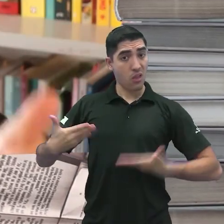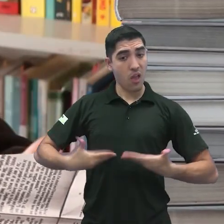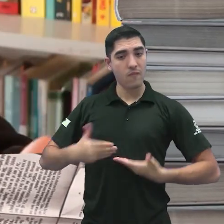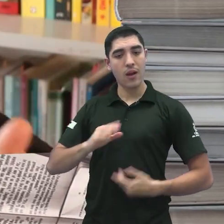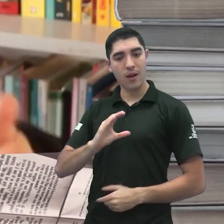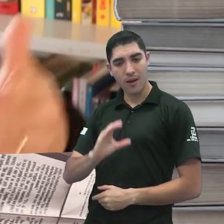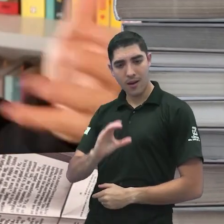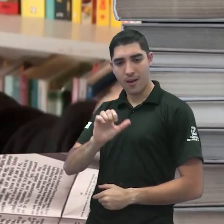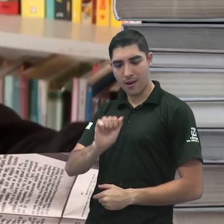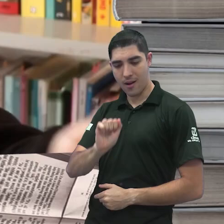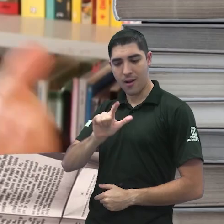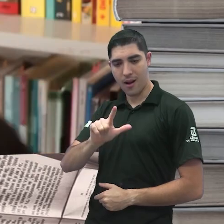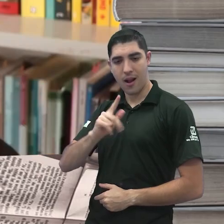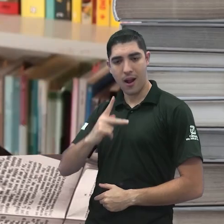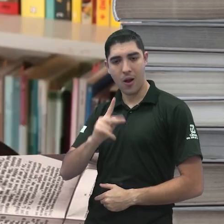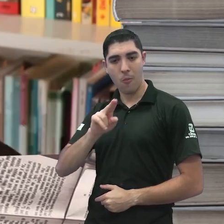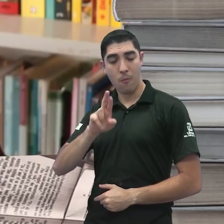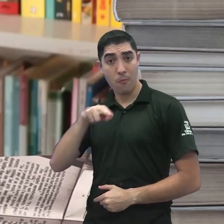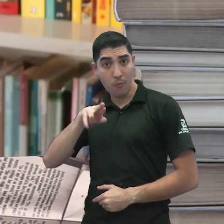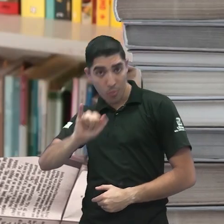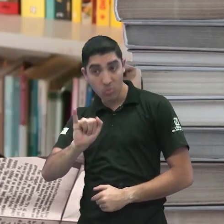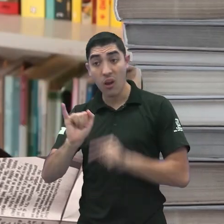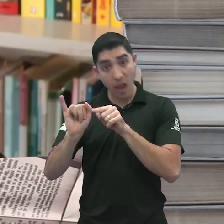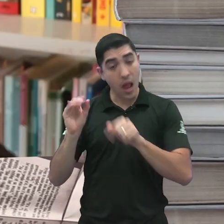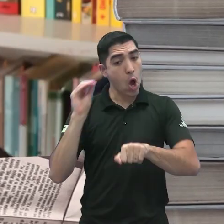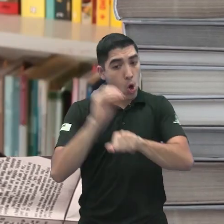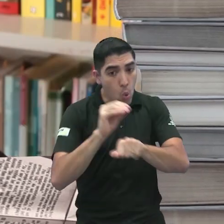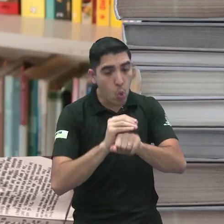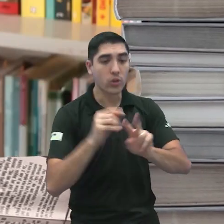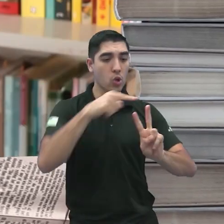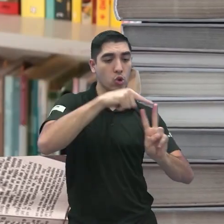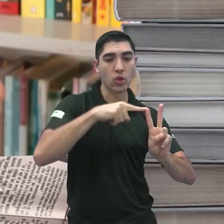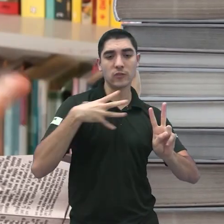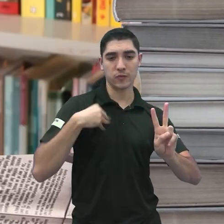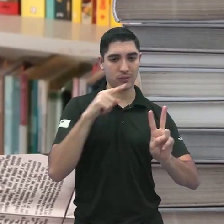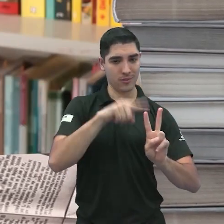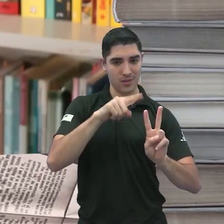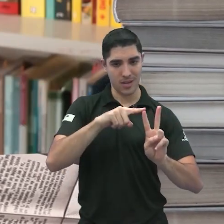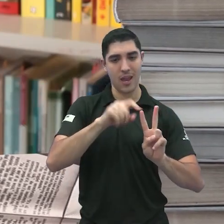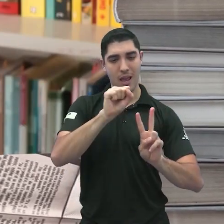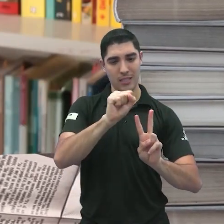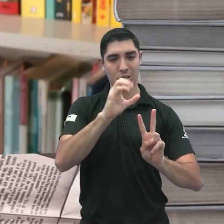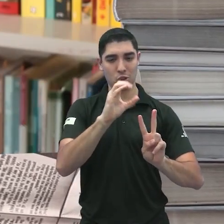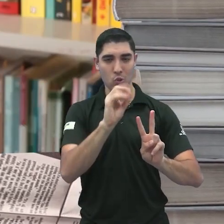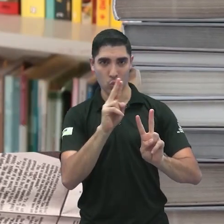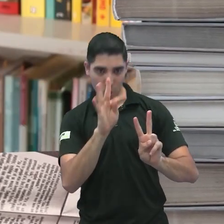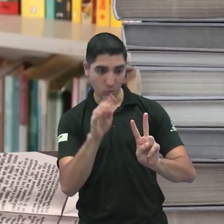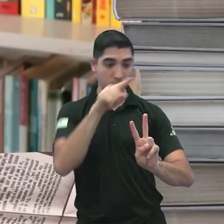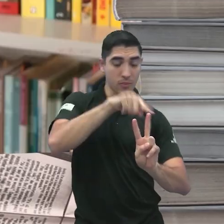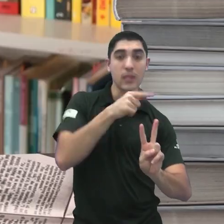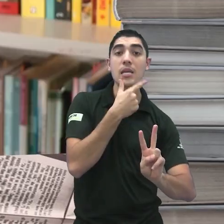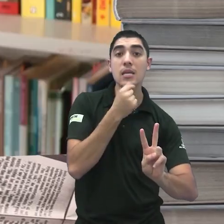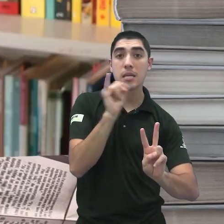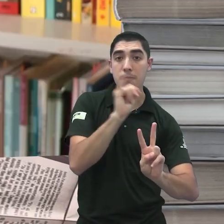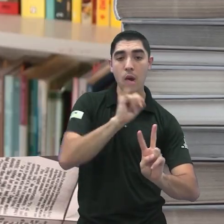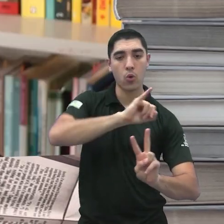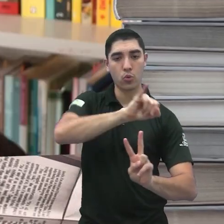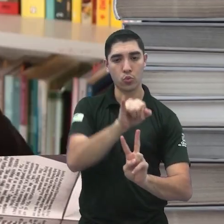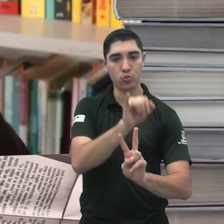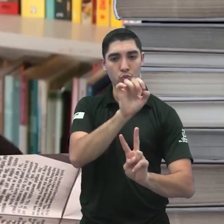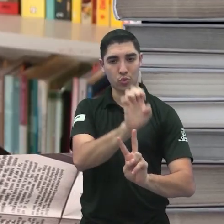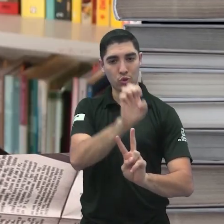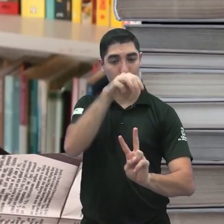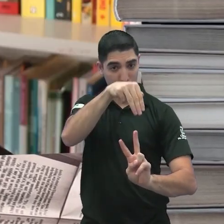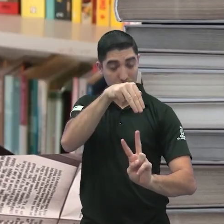eles eram pequenos, o Jim e a Scout, cuidava deles como se fossem filhos. Só que isso não era aceito pela sociedade. Então a